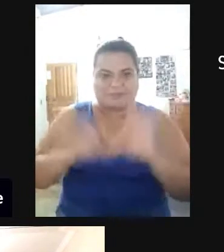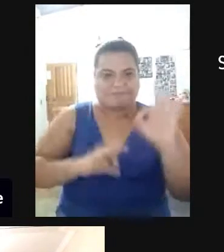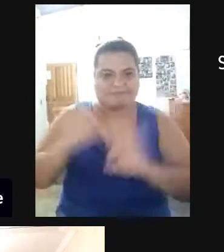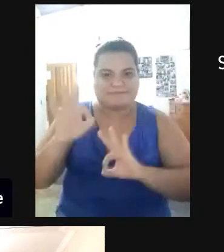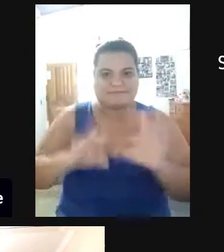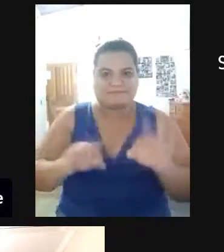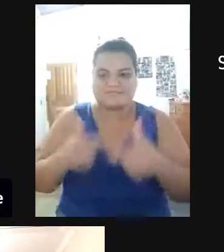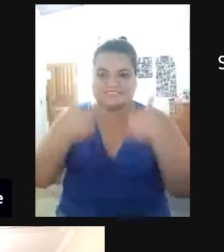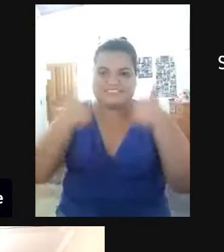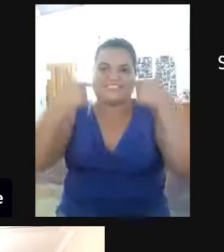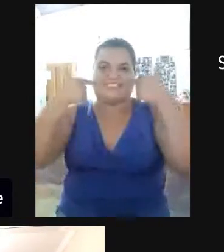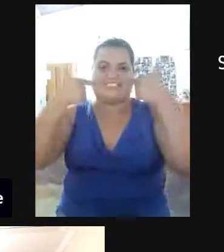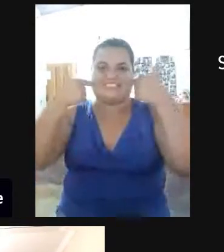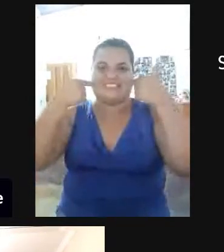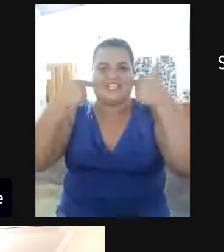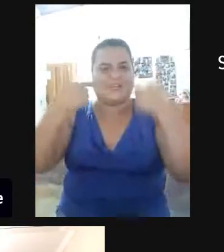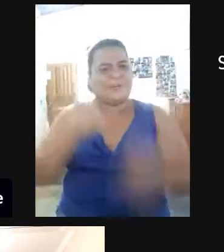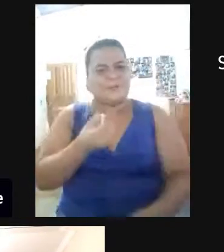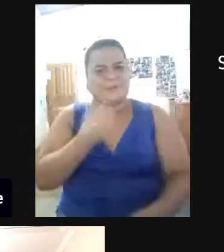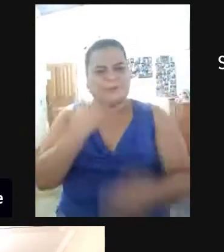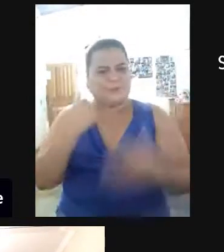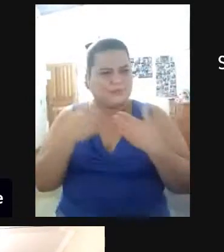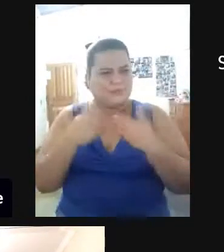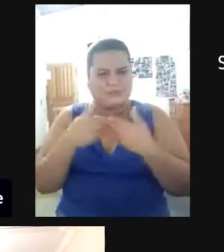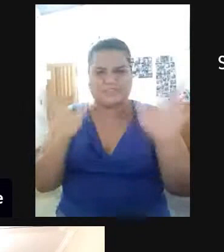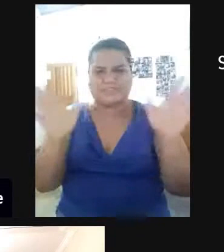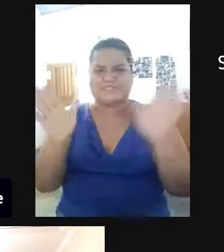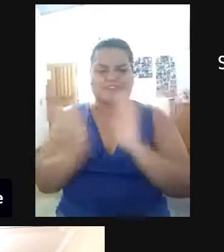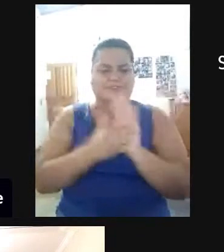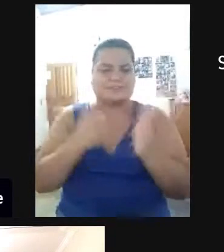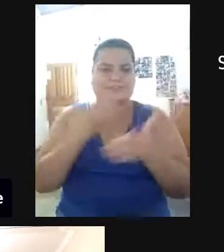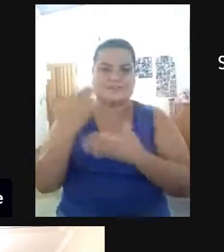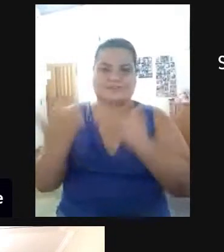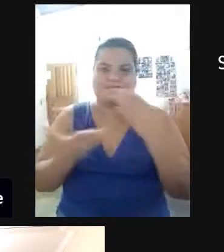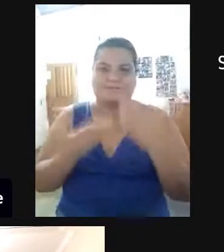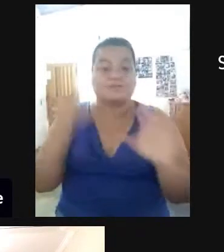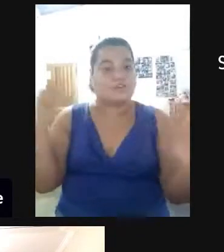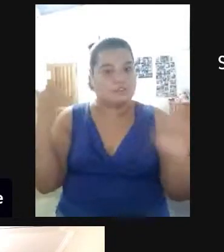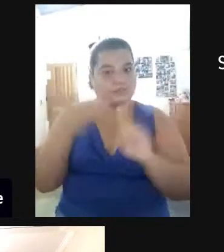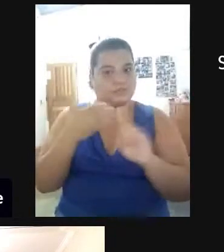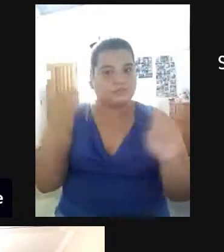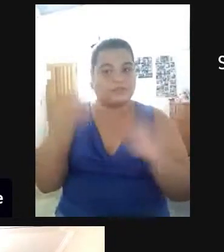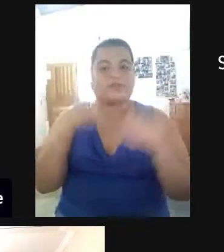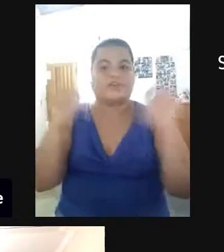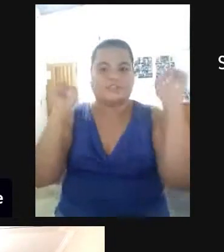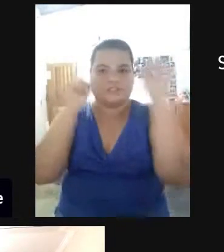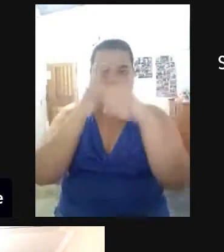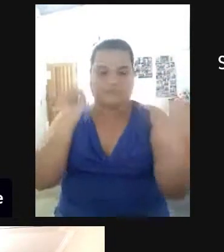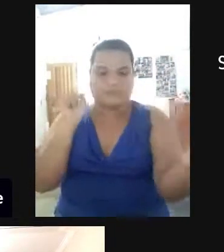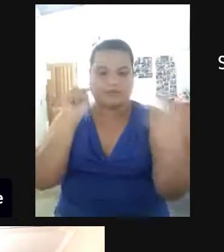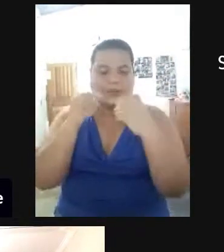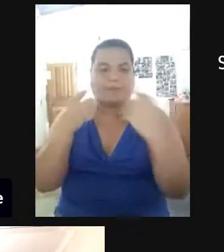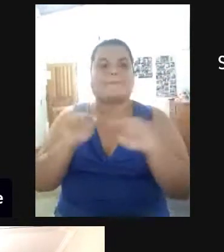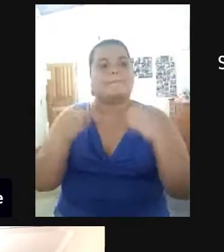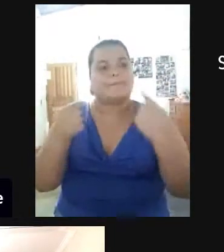pela graça que foi a realização desse evento, um evento que foi desafiador para todos nós, não é, Flávia?